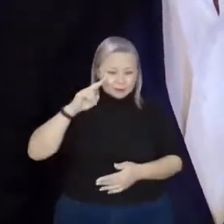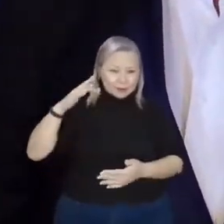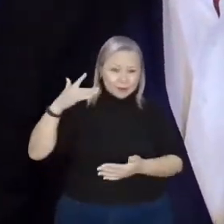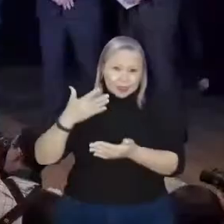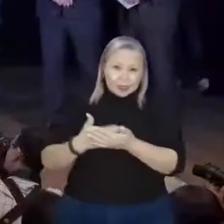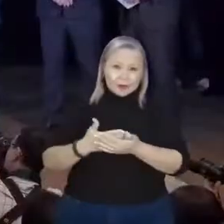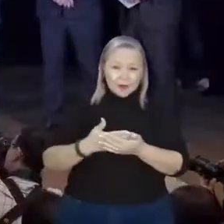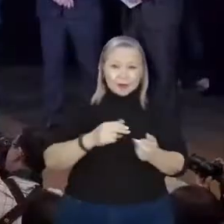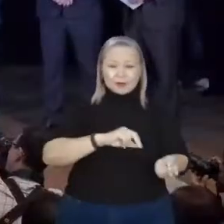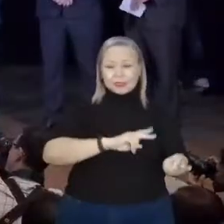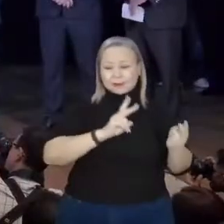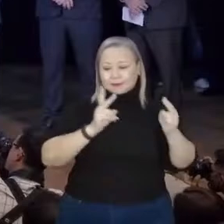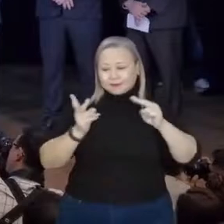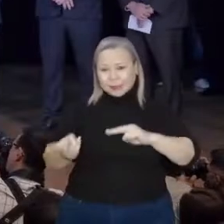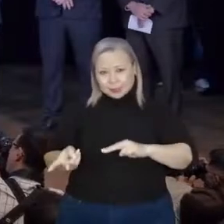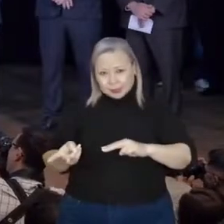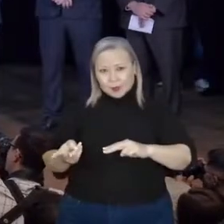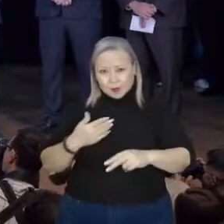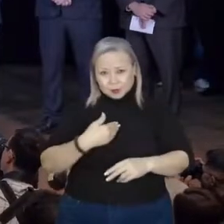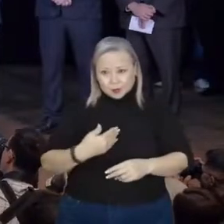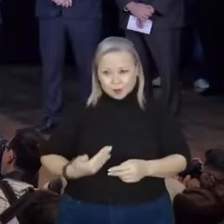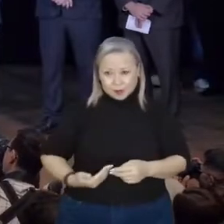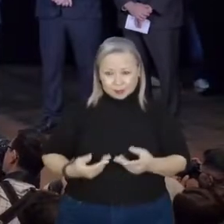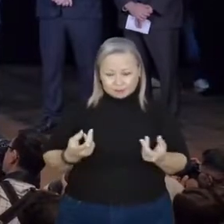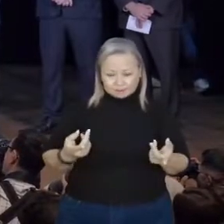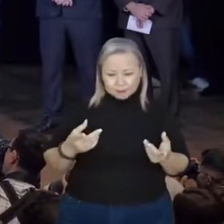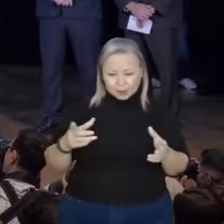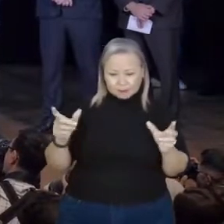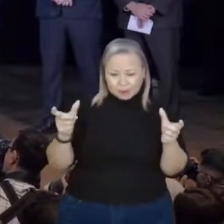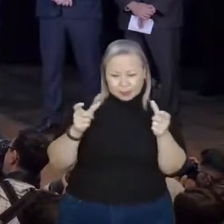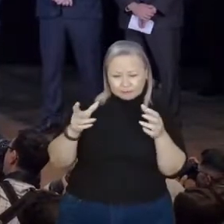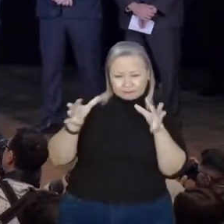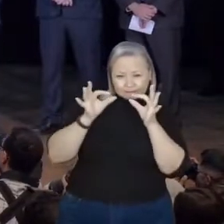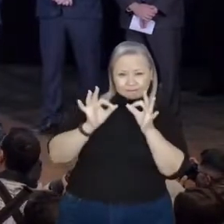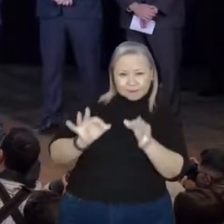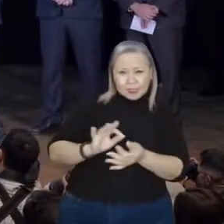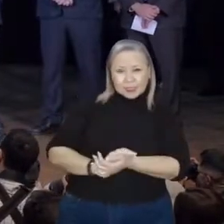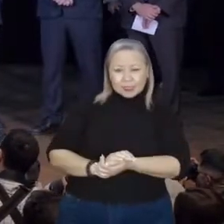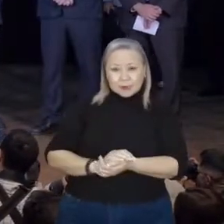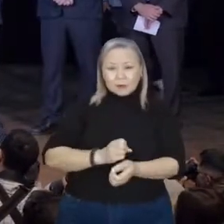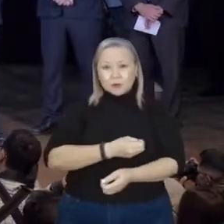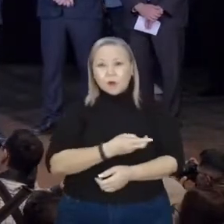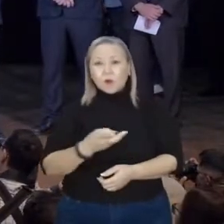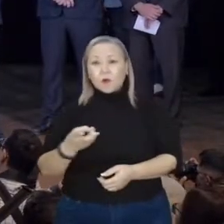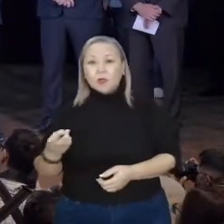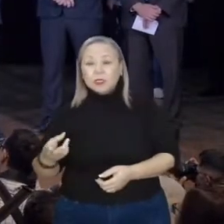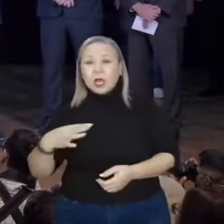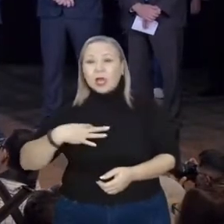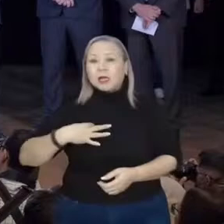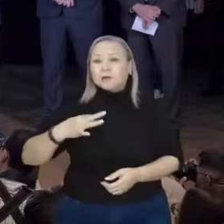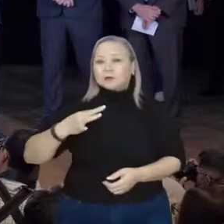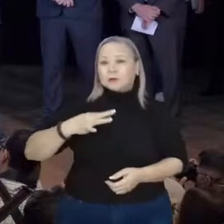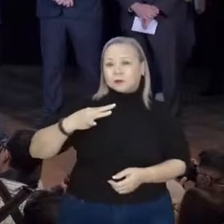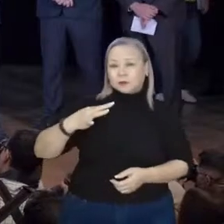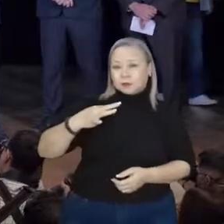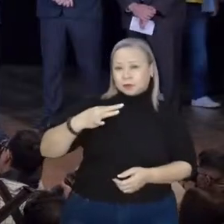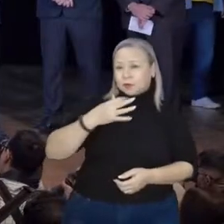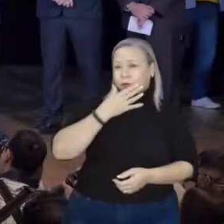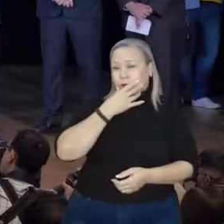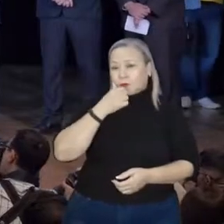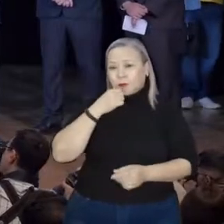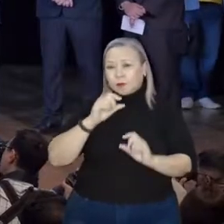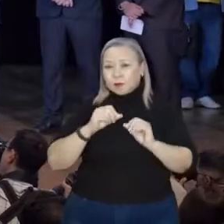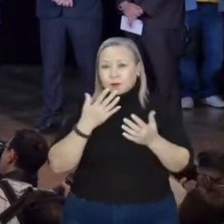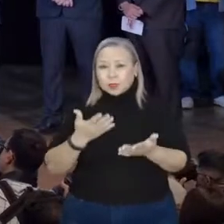transições. O que me impressionou bastante é a quantidade de voluntários e voluntárias, e me